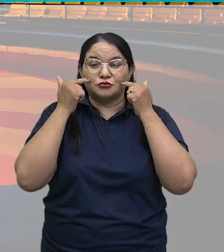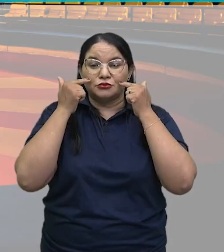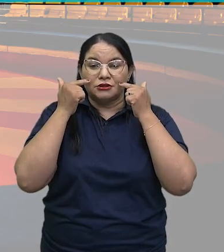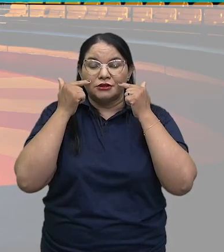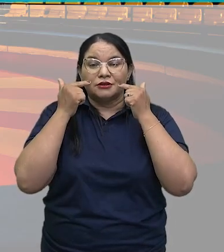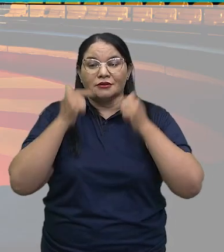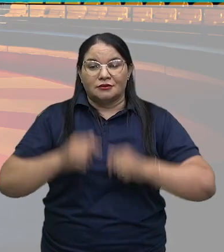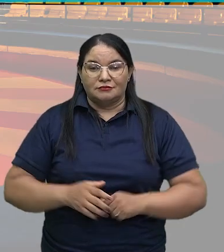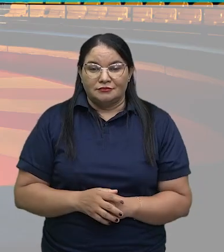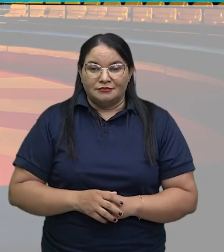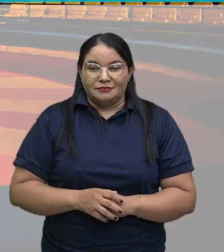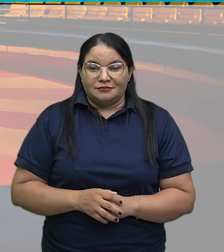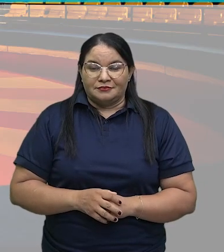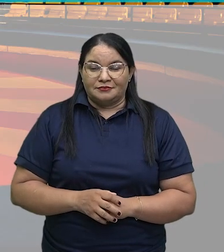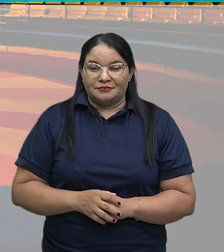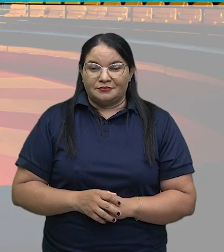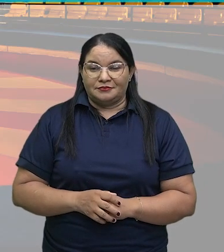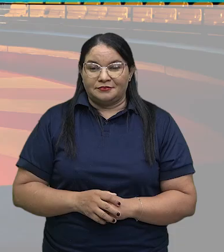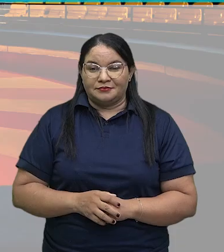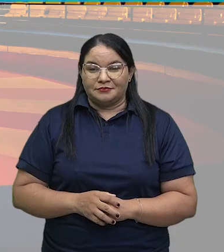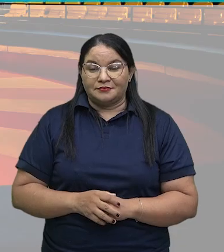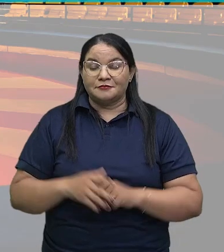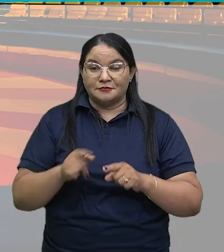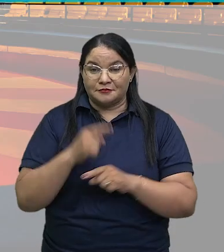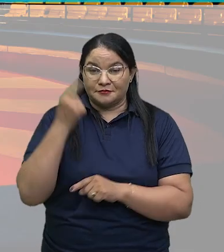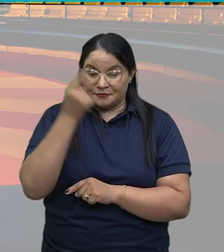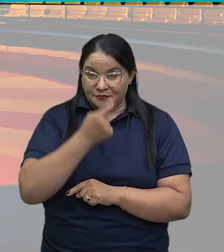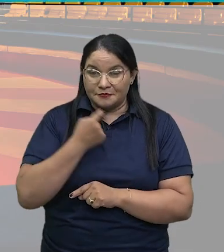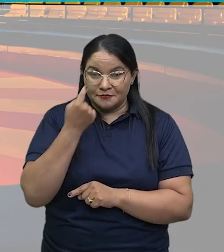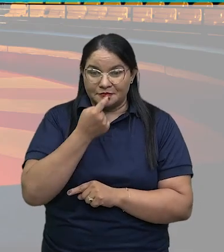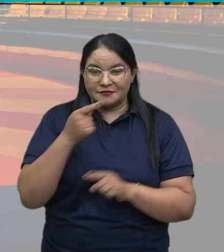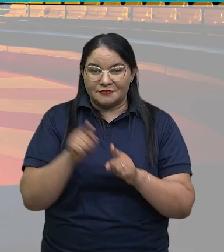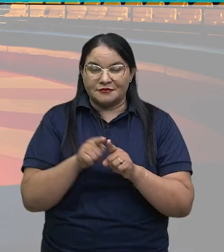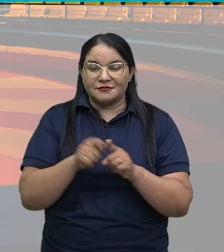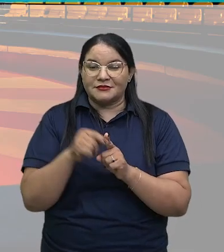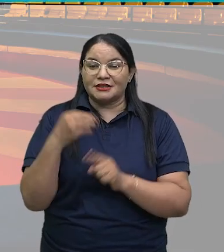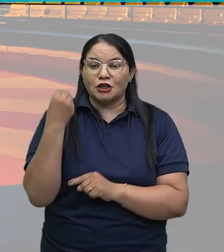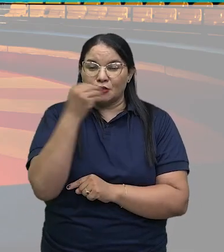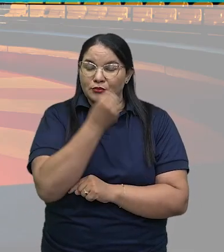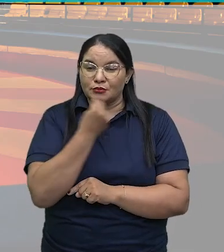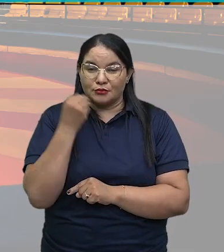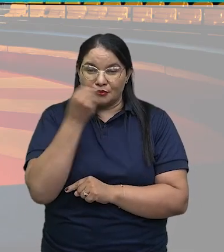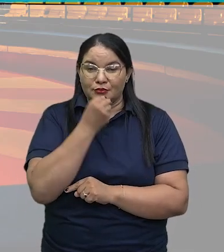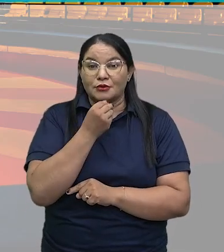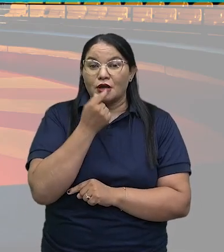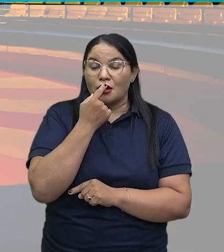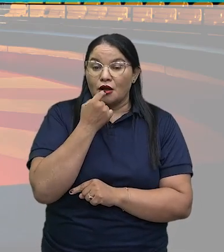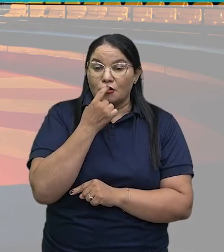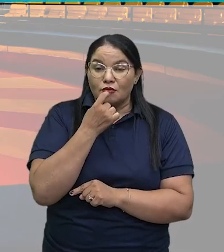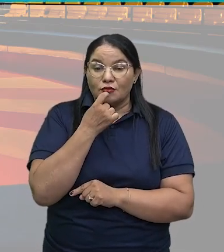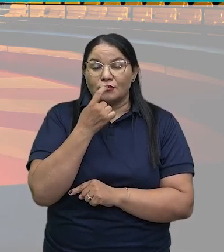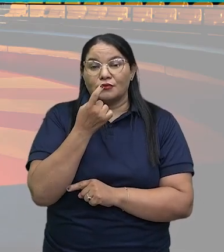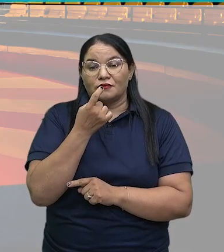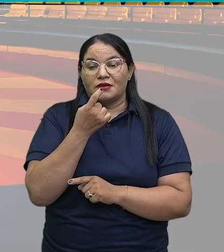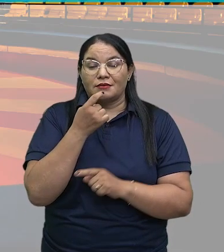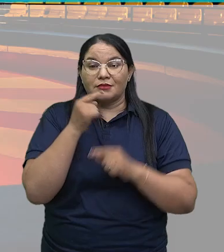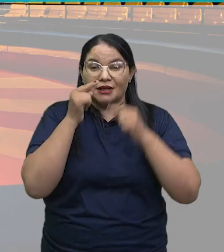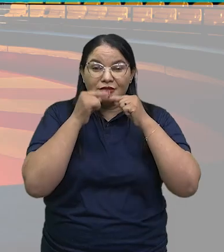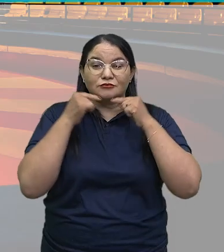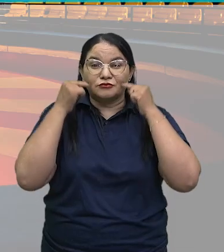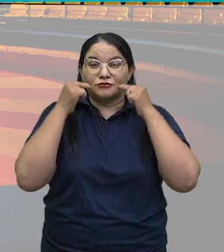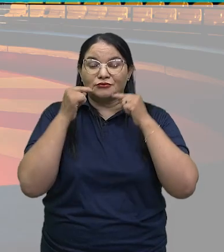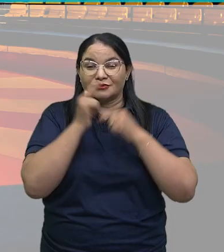muitas vezes fixo. Aparência. Um sorriso pintado com cores vibrantes, geralmente